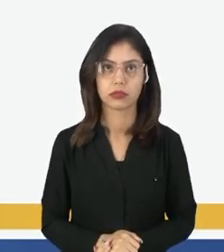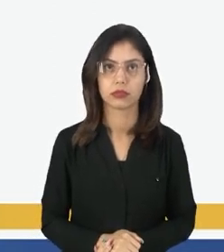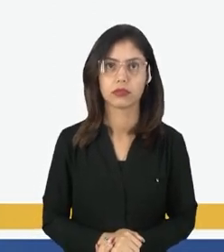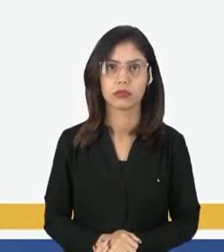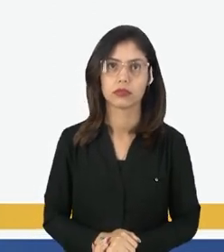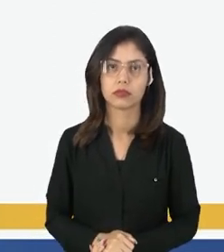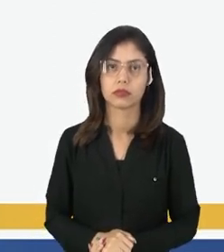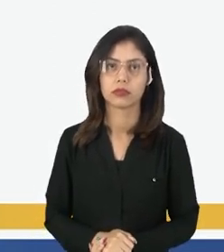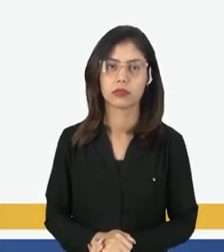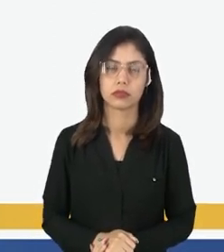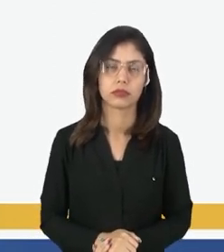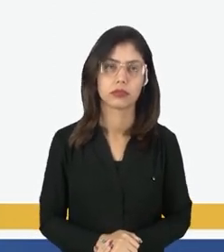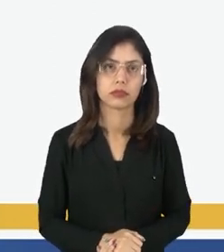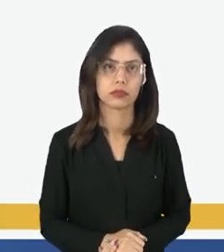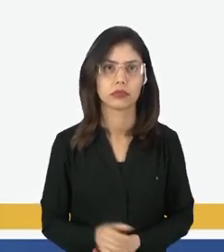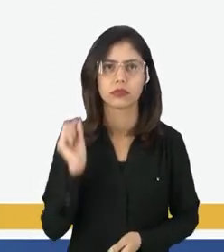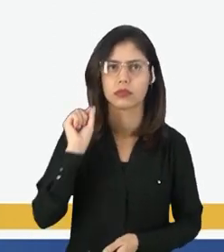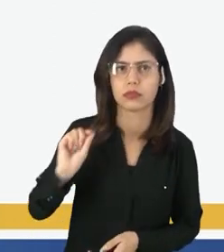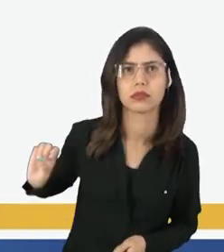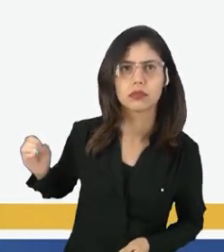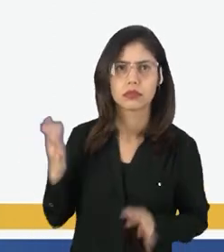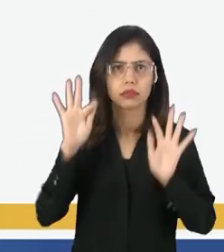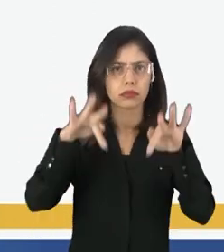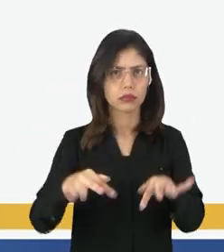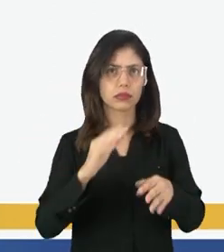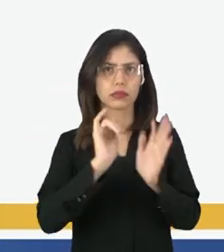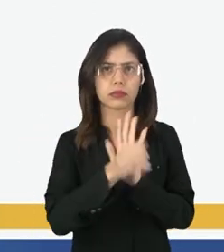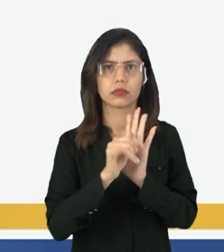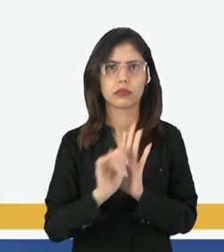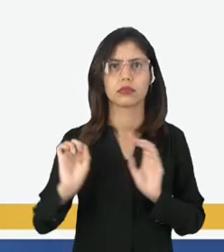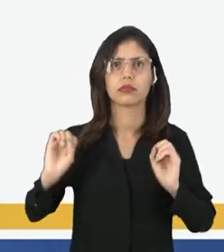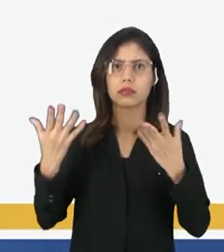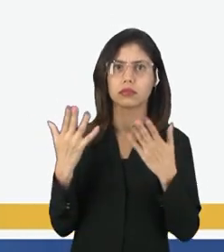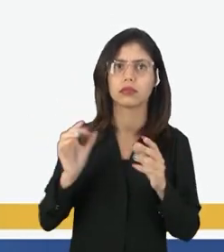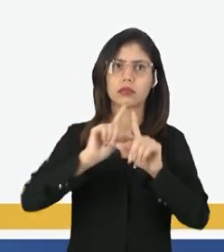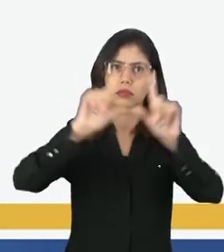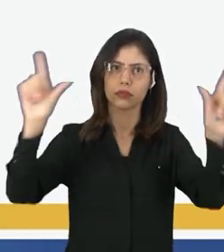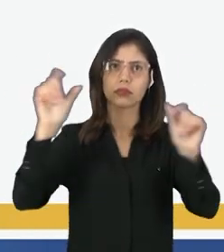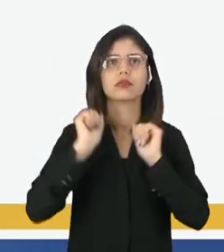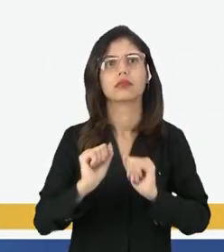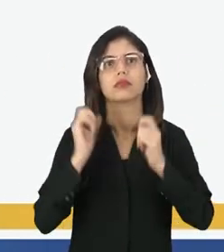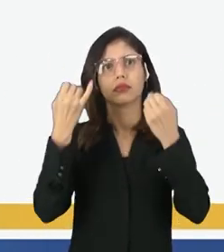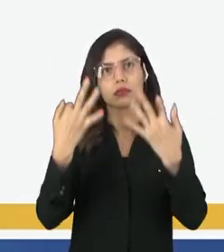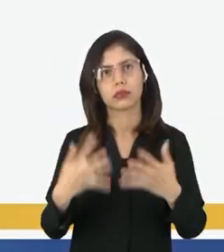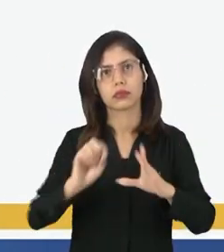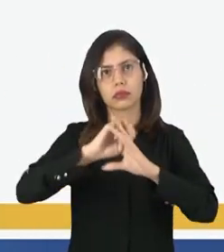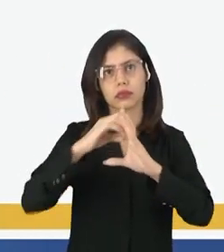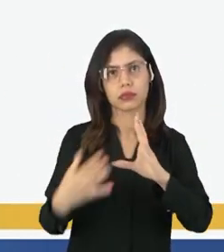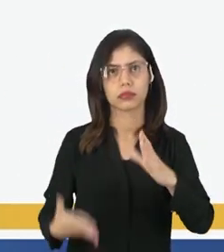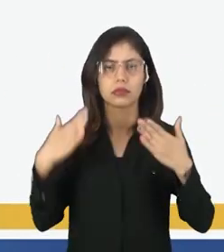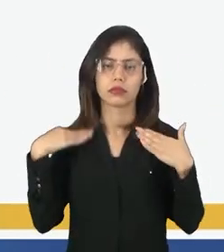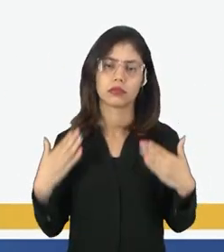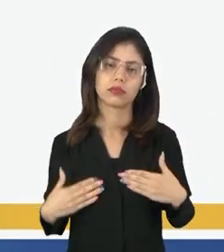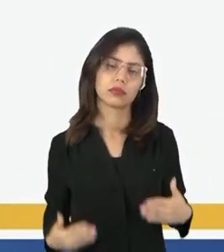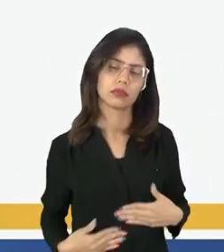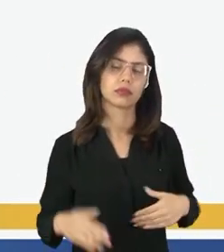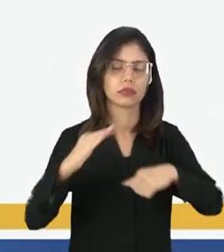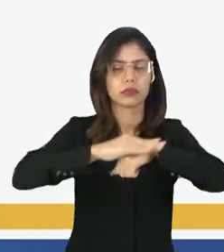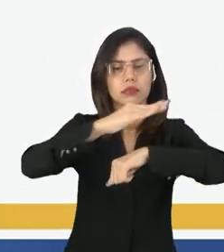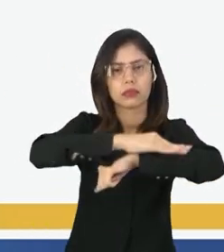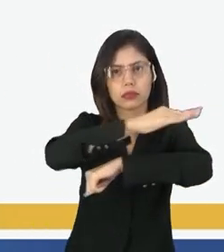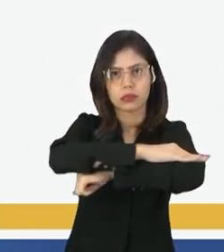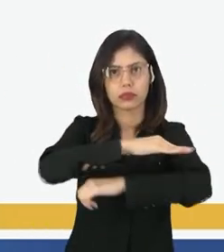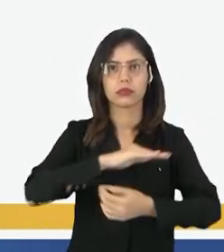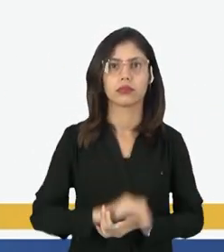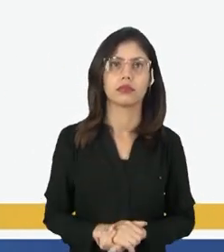sabe que tava na festa Que acontecimento do final do conto a Festa no Céu poderiam explicar as